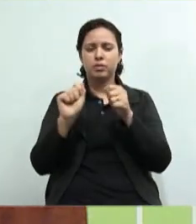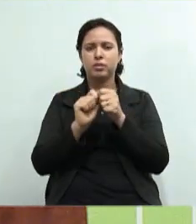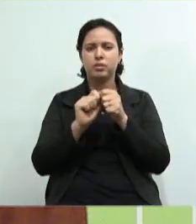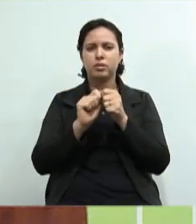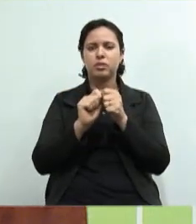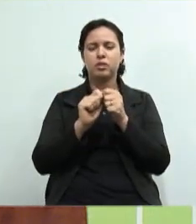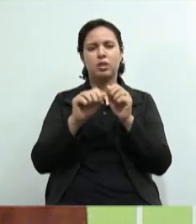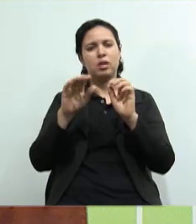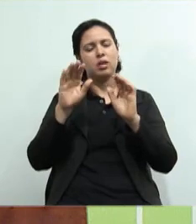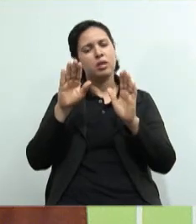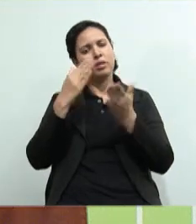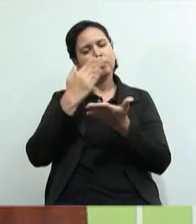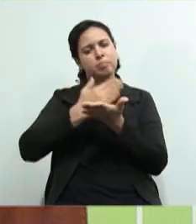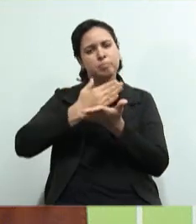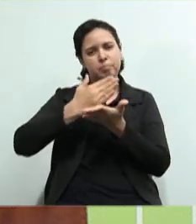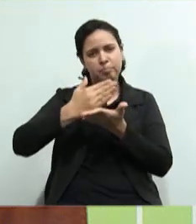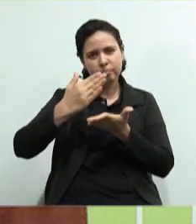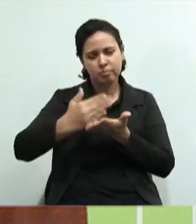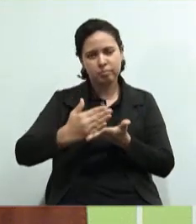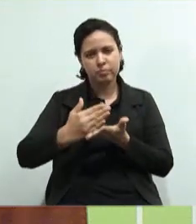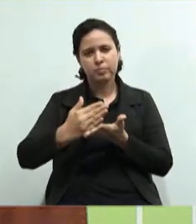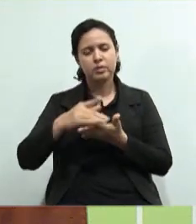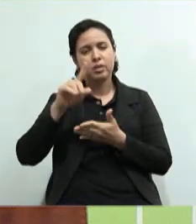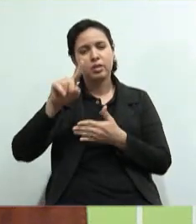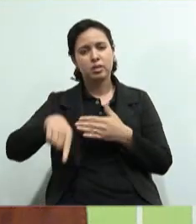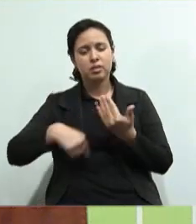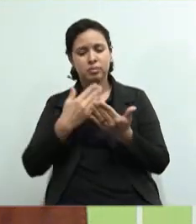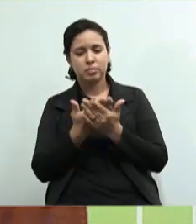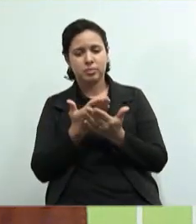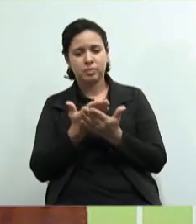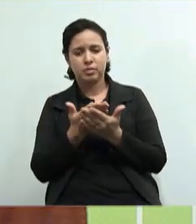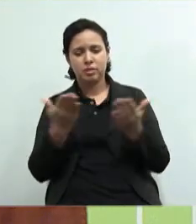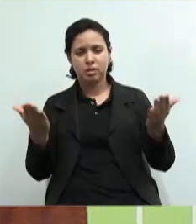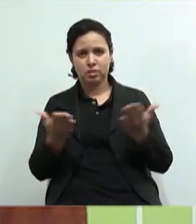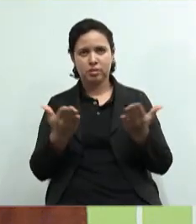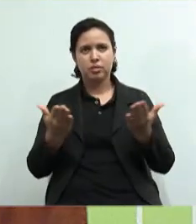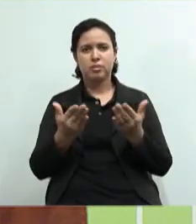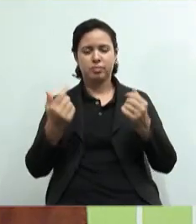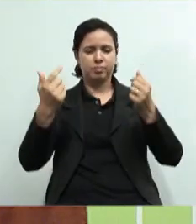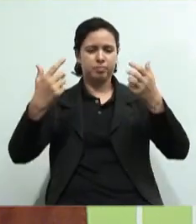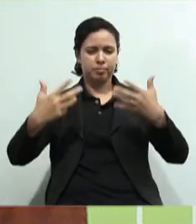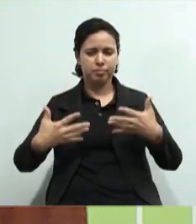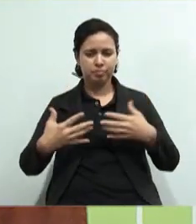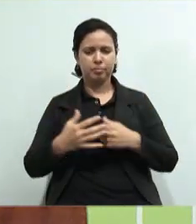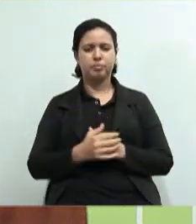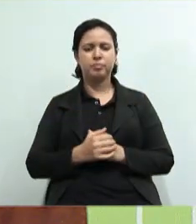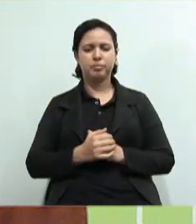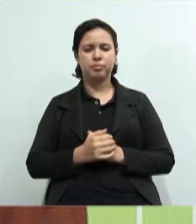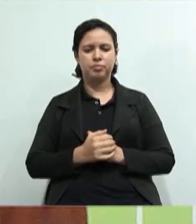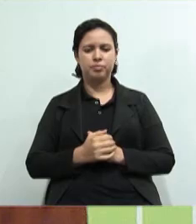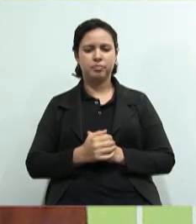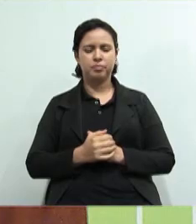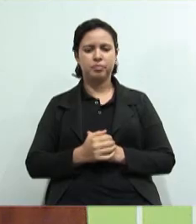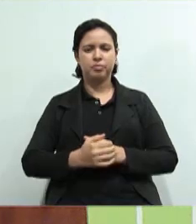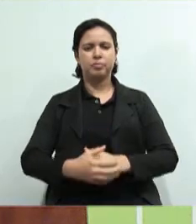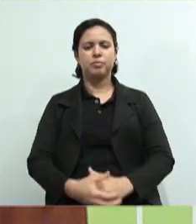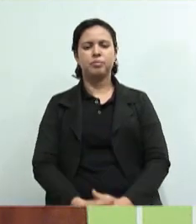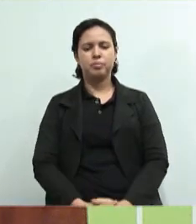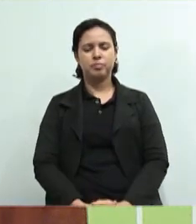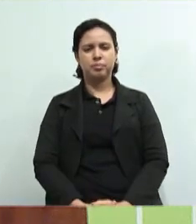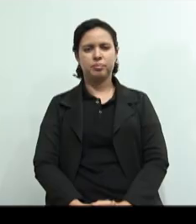cada situação. É isso que nós vamos ver agora nessa explicação. Vamos em frente.